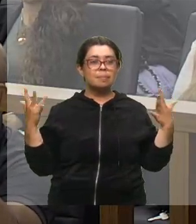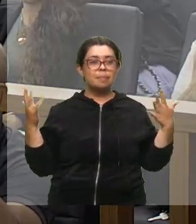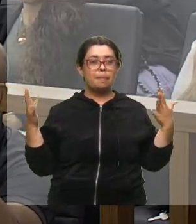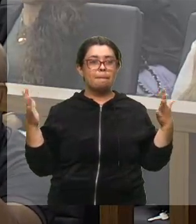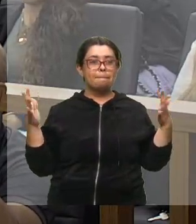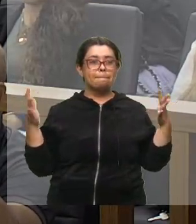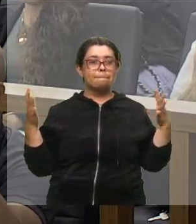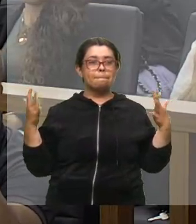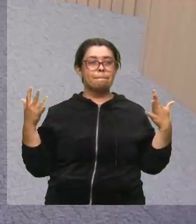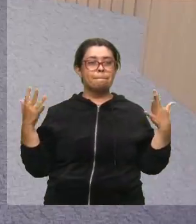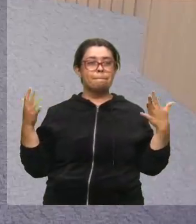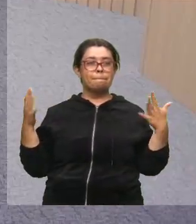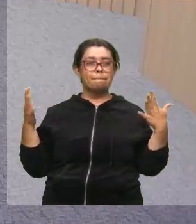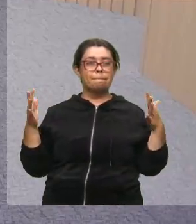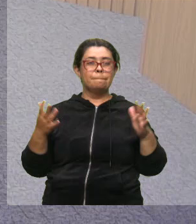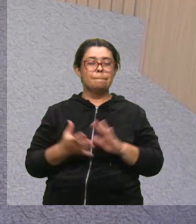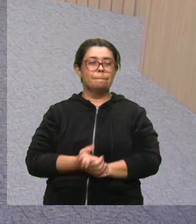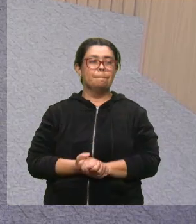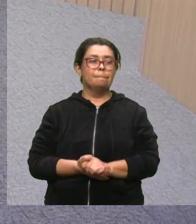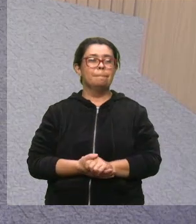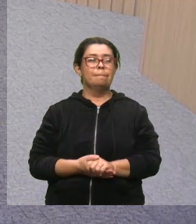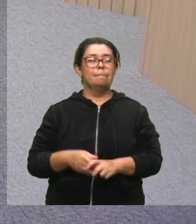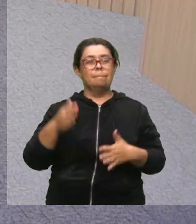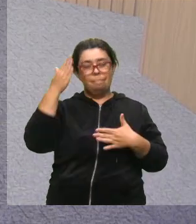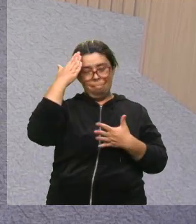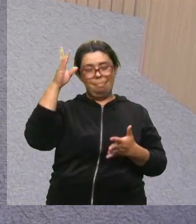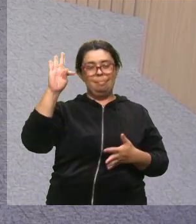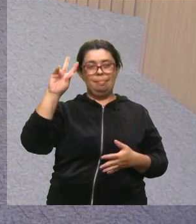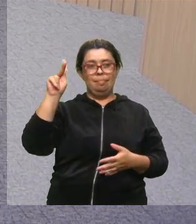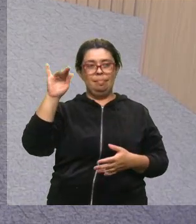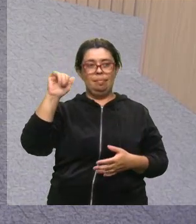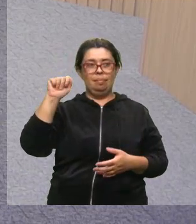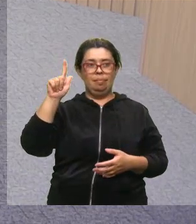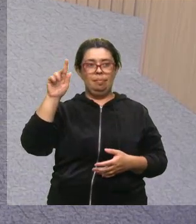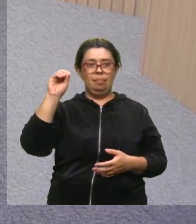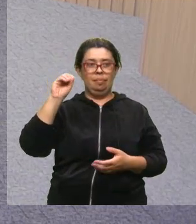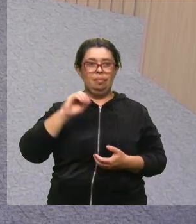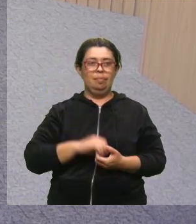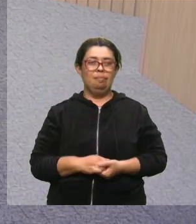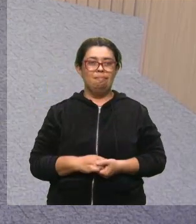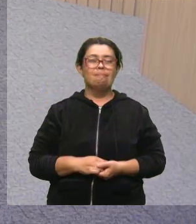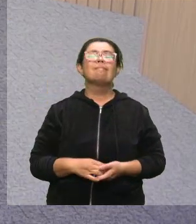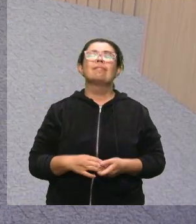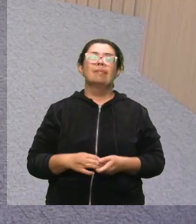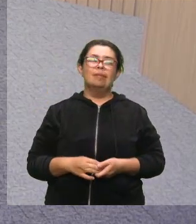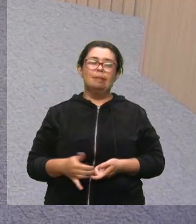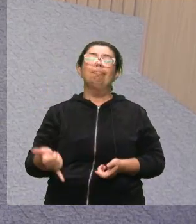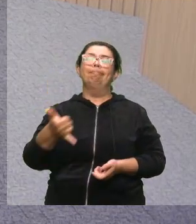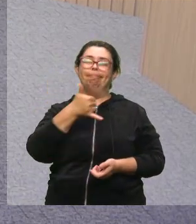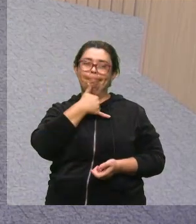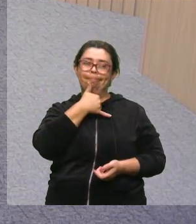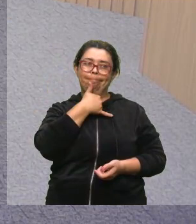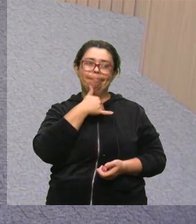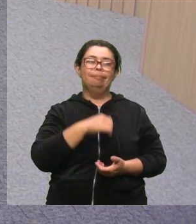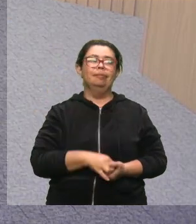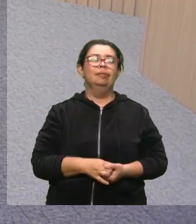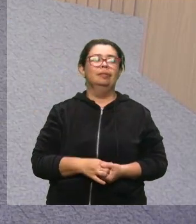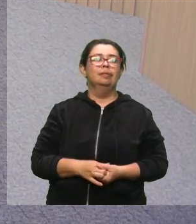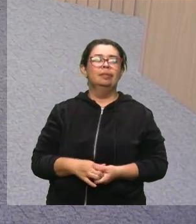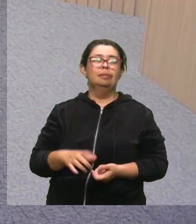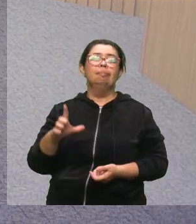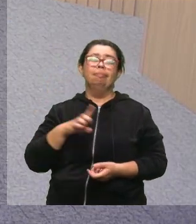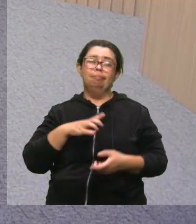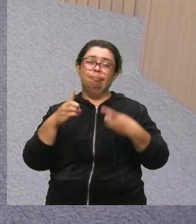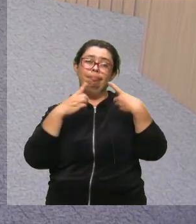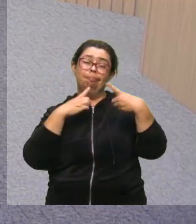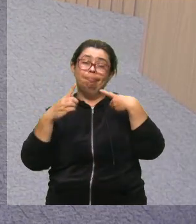Muito obrigado pelas ponderações e contribuições, Thiago. Não preciso nem dizer que eu assino embaixo, e lamentável que a gente ainda hoje tenha que continuar discutindo